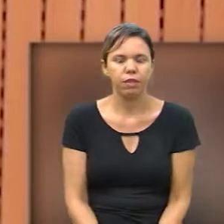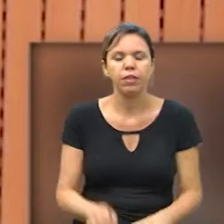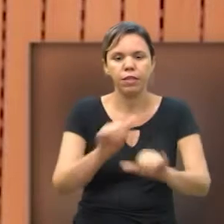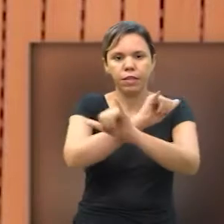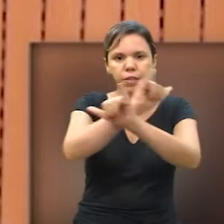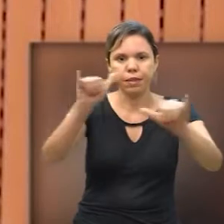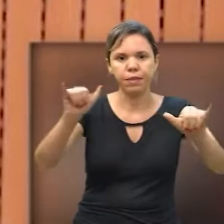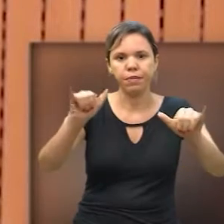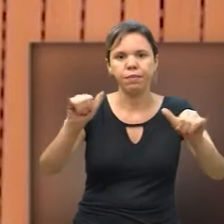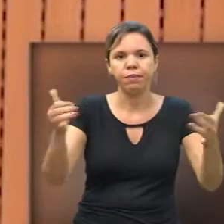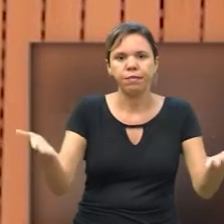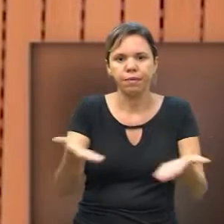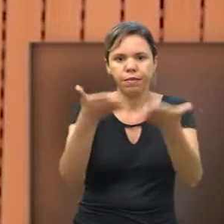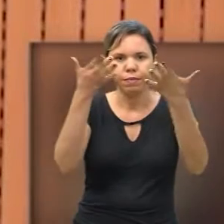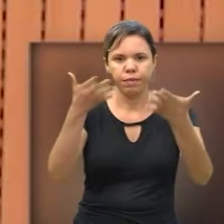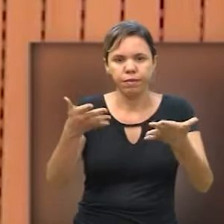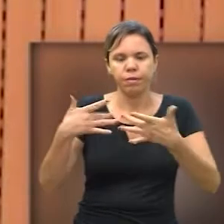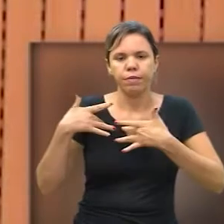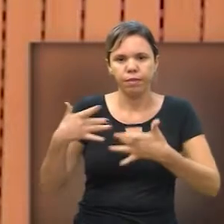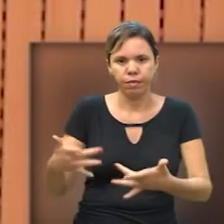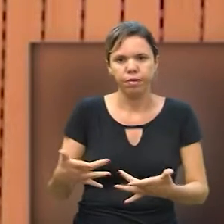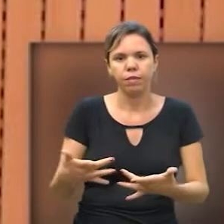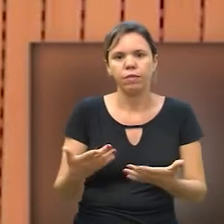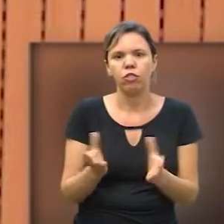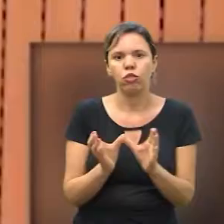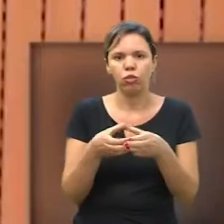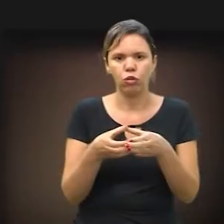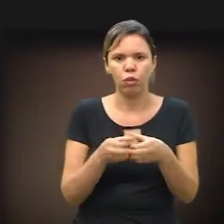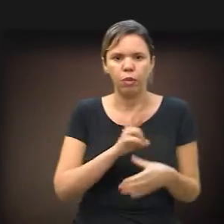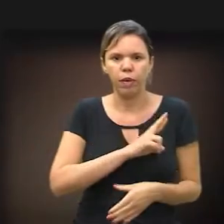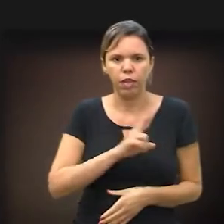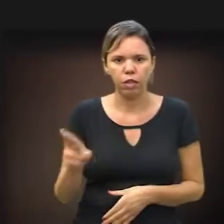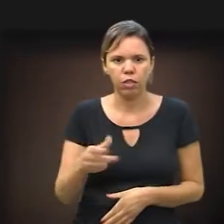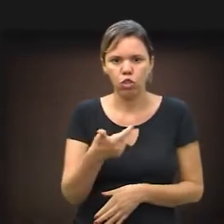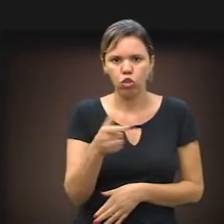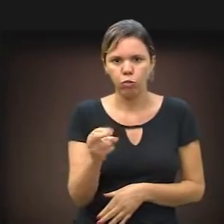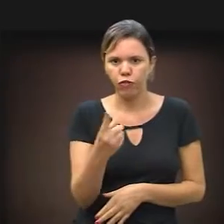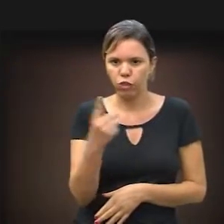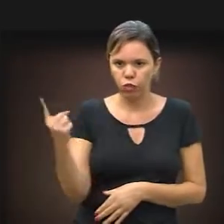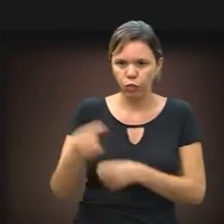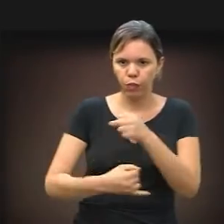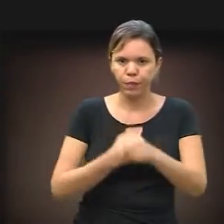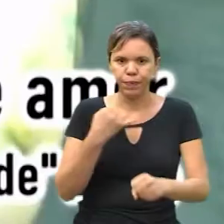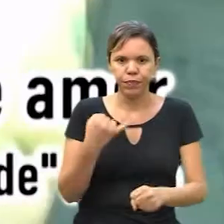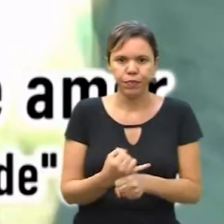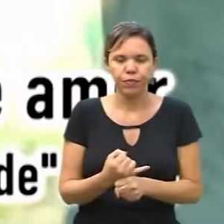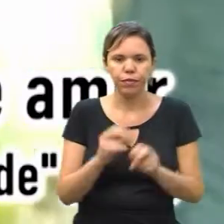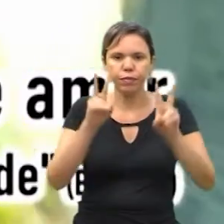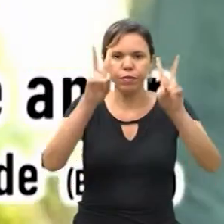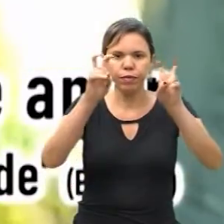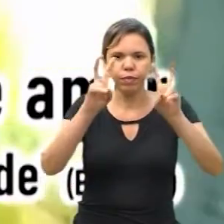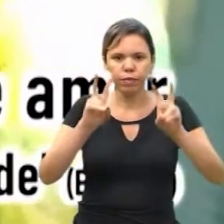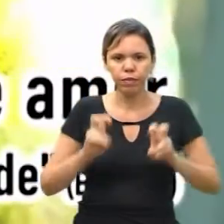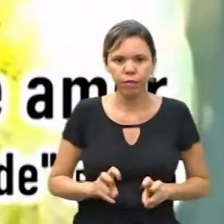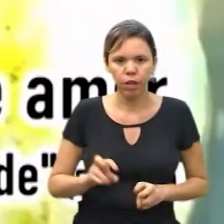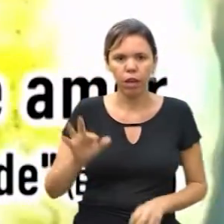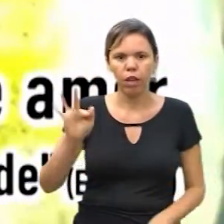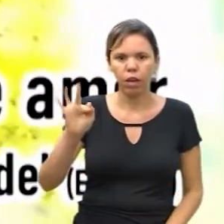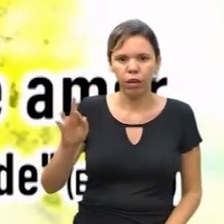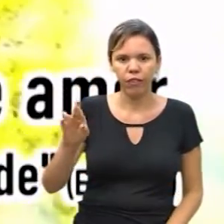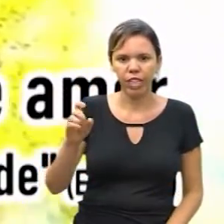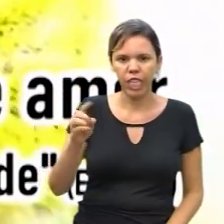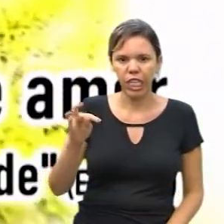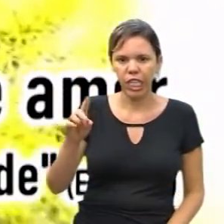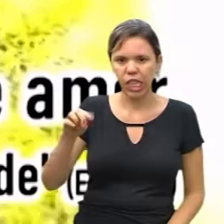O lançamento da campanha da Fraternidade Ecumênica de 2021 foi feita de maneira virtual. Com o tema Fraternidade